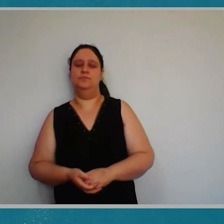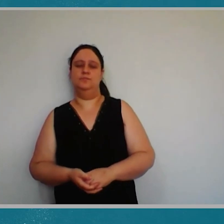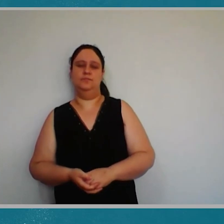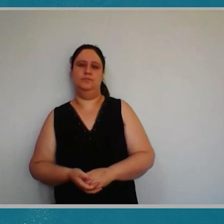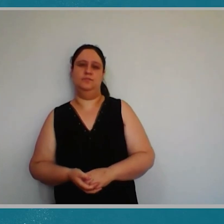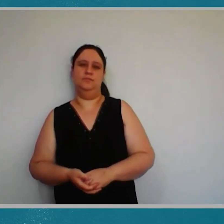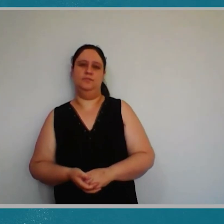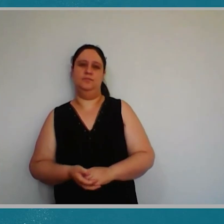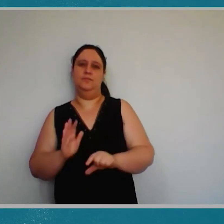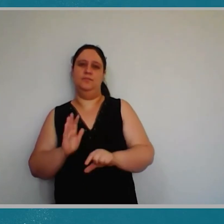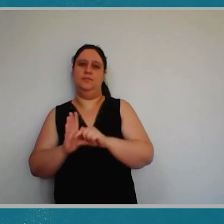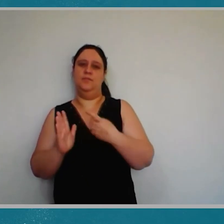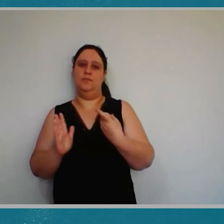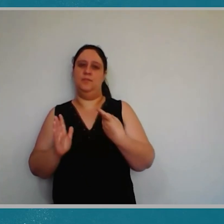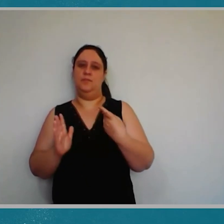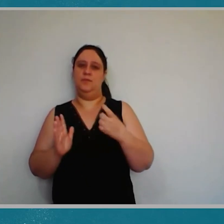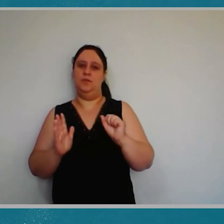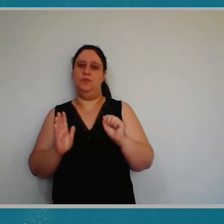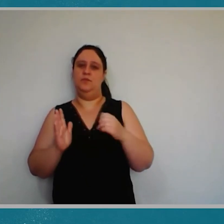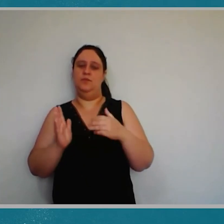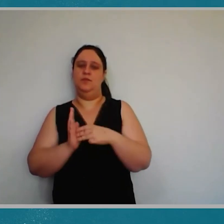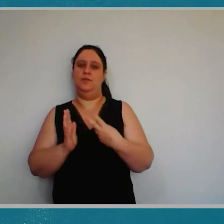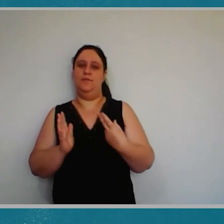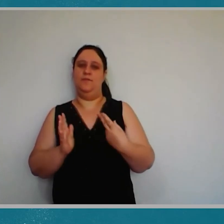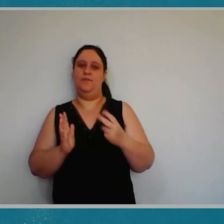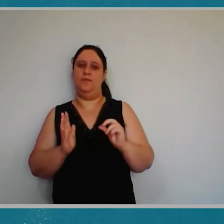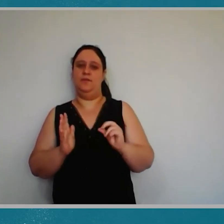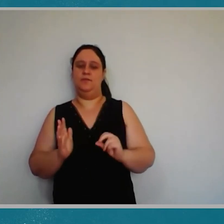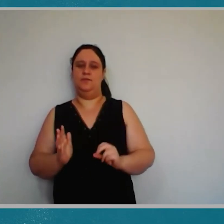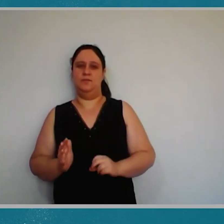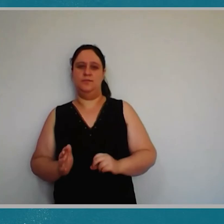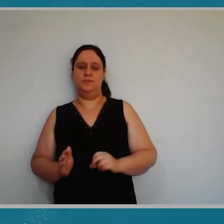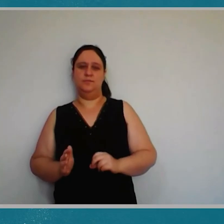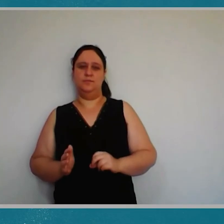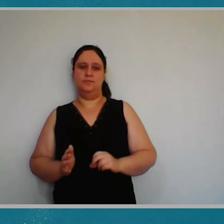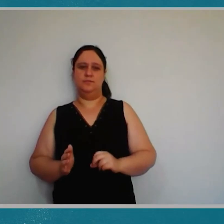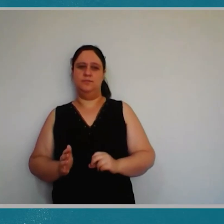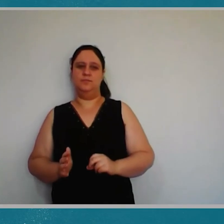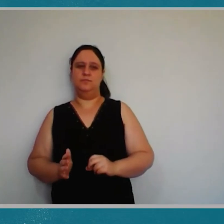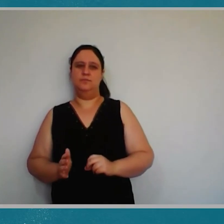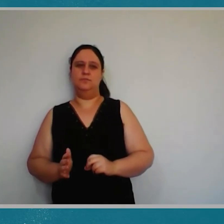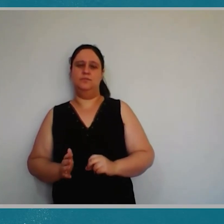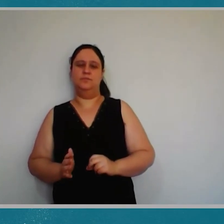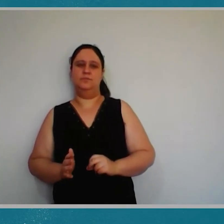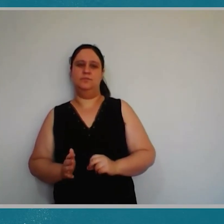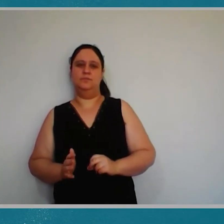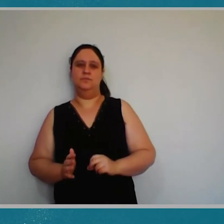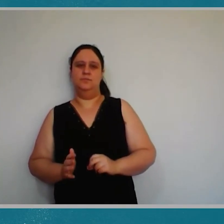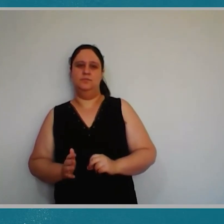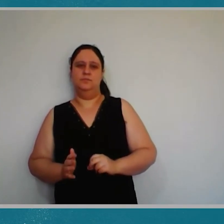18 a 20. É a ordem que recebemos do Rei do Reino dos Céus.